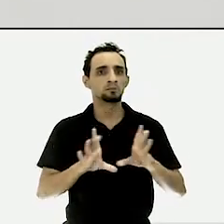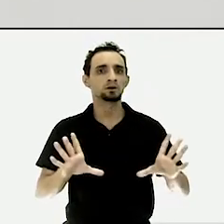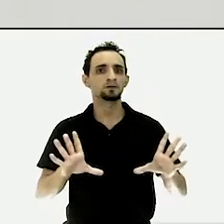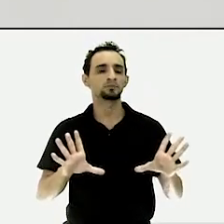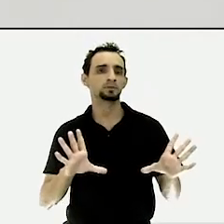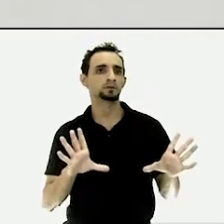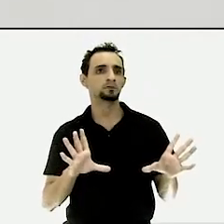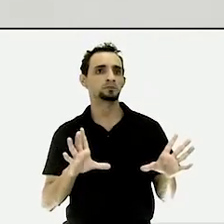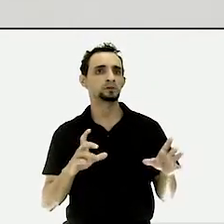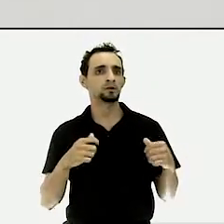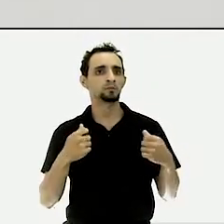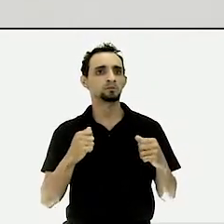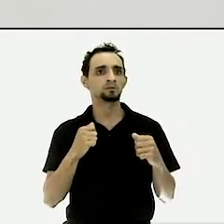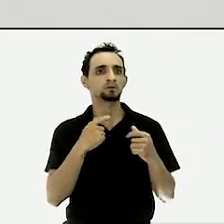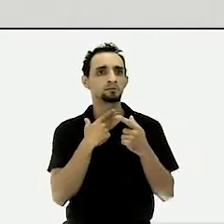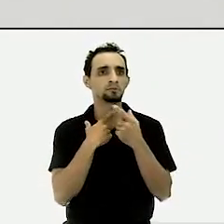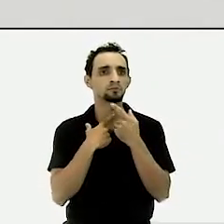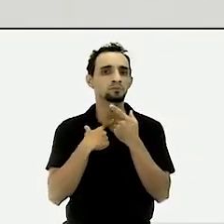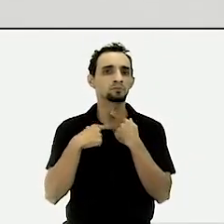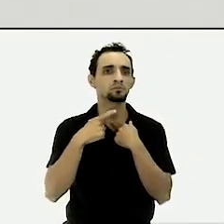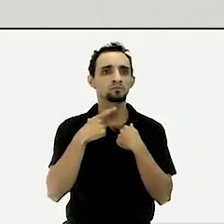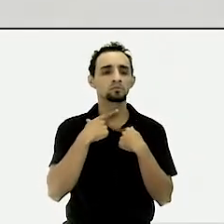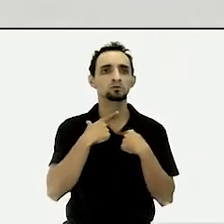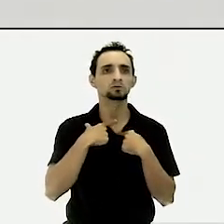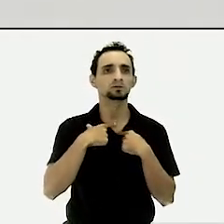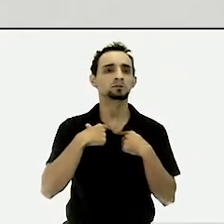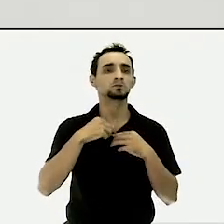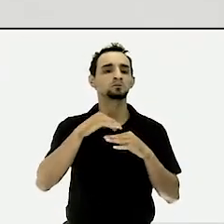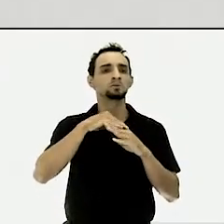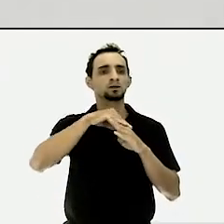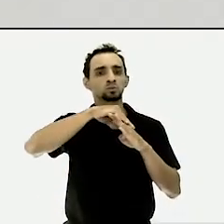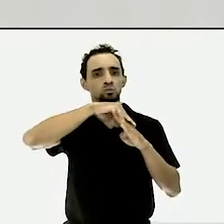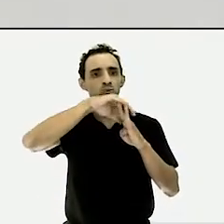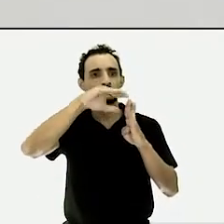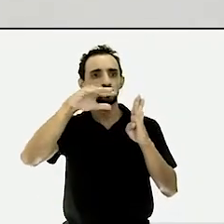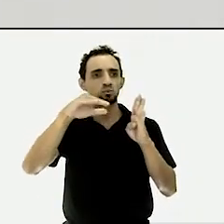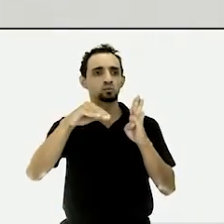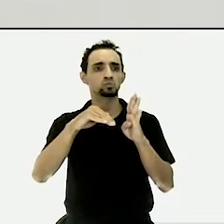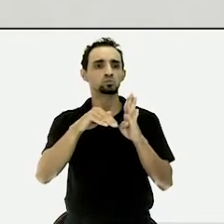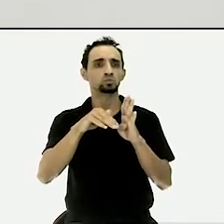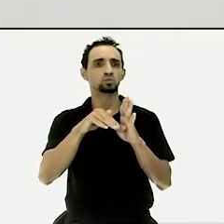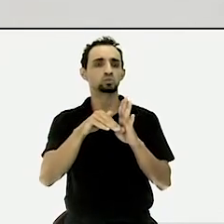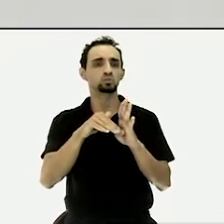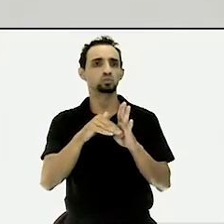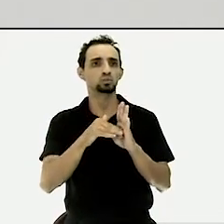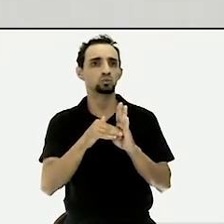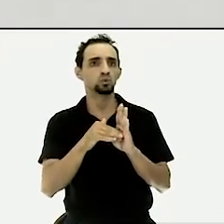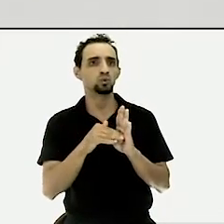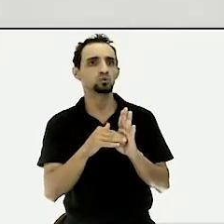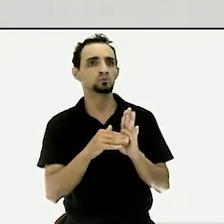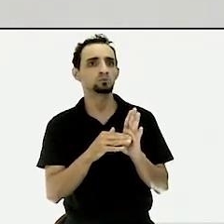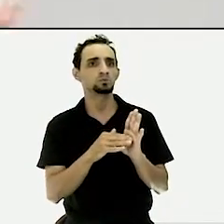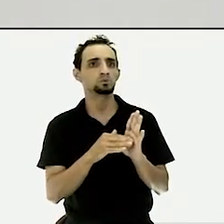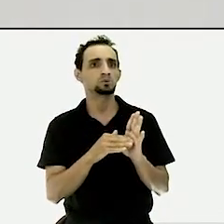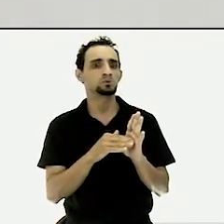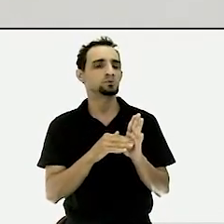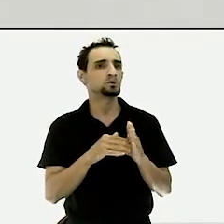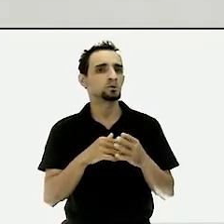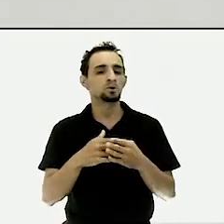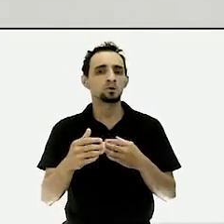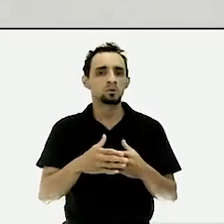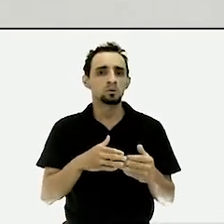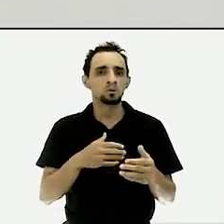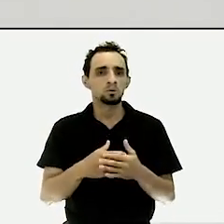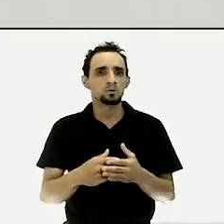sacanagem, né? Da parte desse homem que está solto aí, está aí, né, fazendo o que pode, o que não pode,